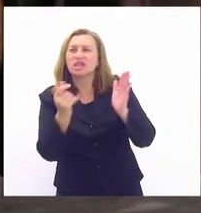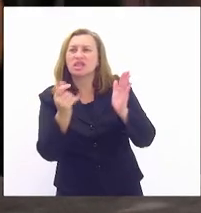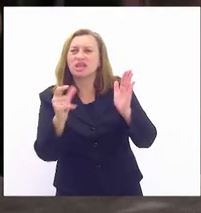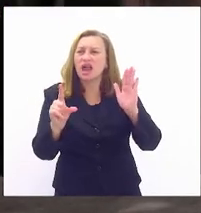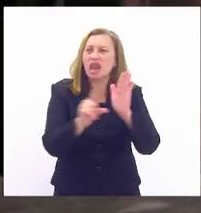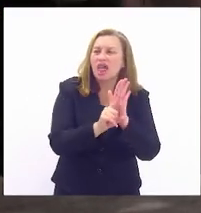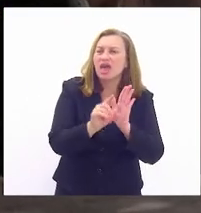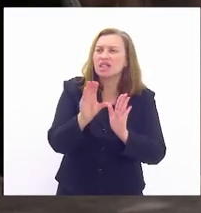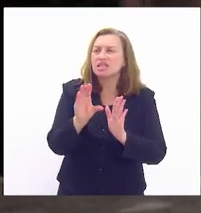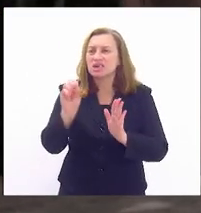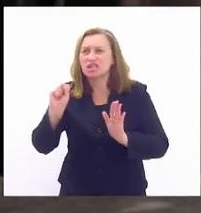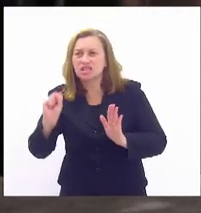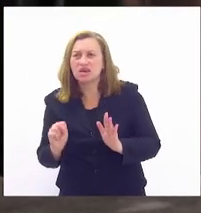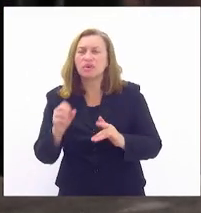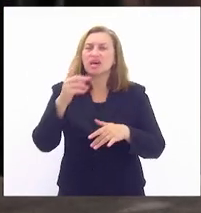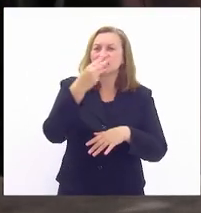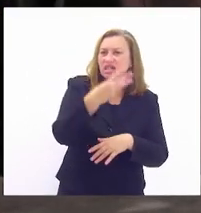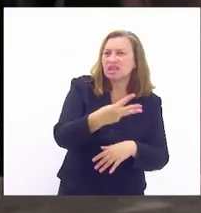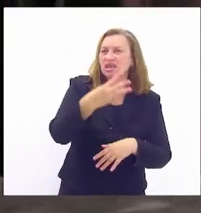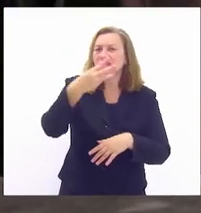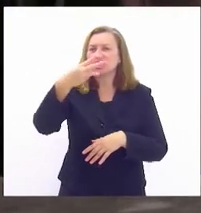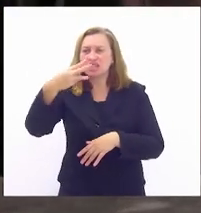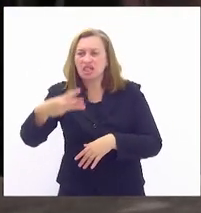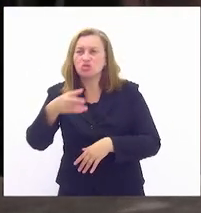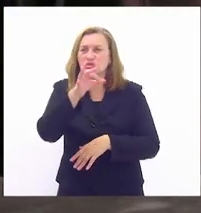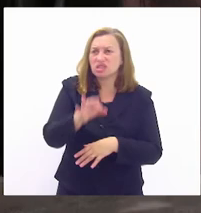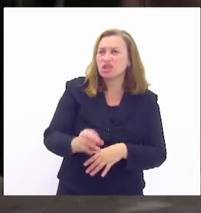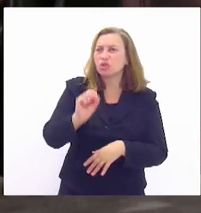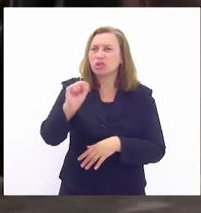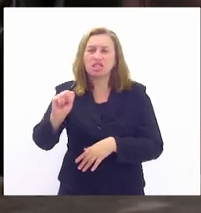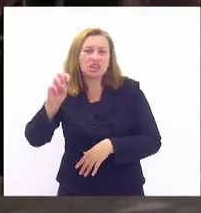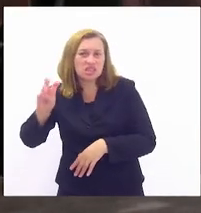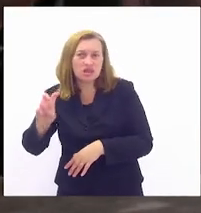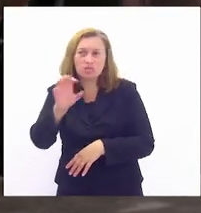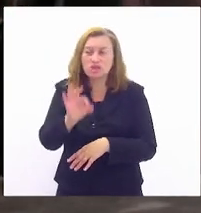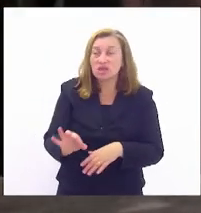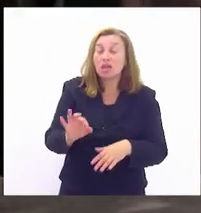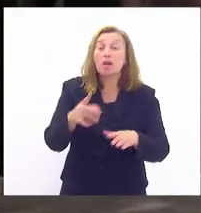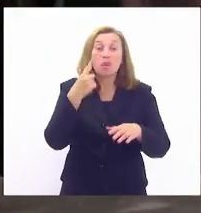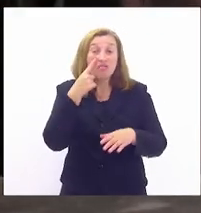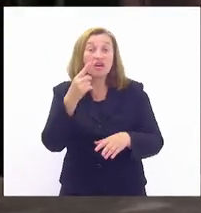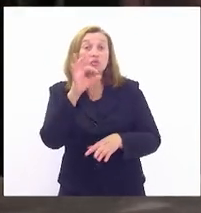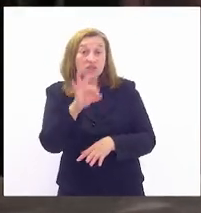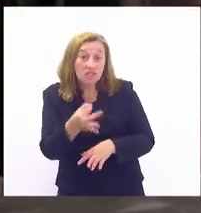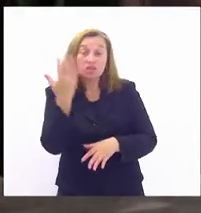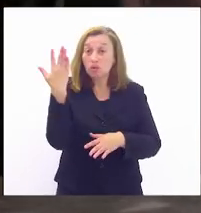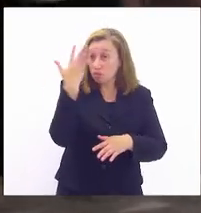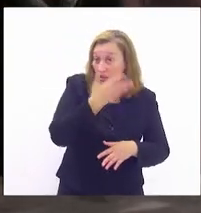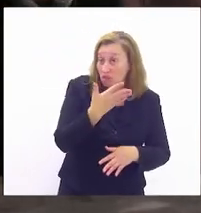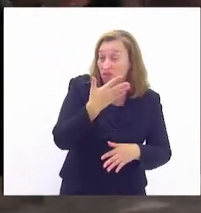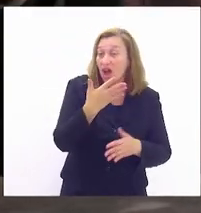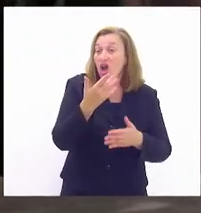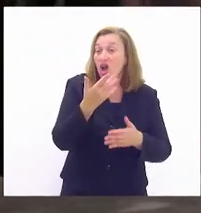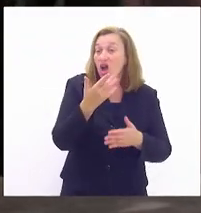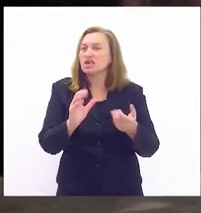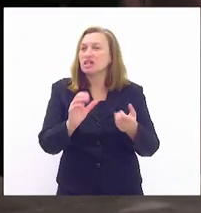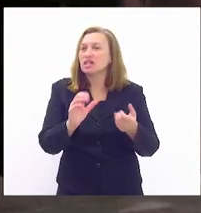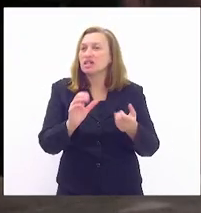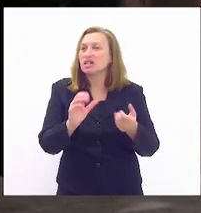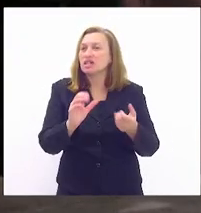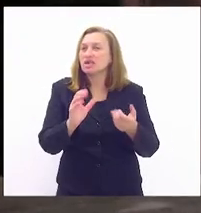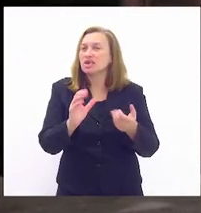CSN cumpre 83%, 85% do TAC, não cumpre totalmente, né? Faz o esforço, muitas